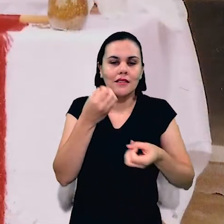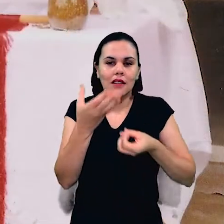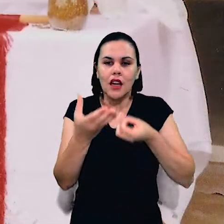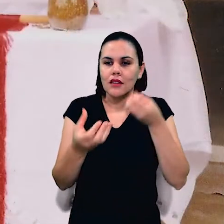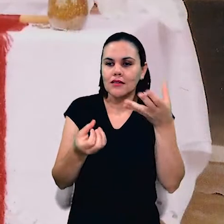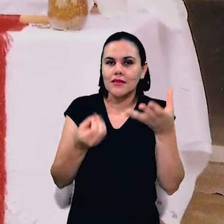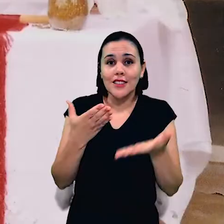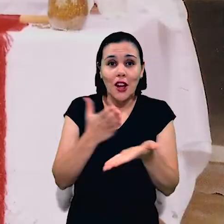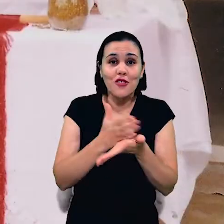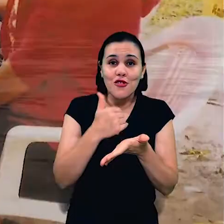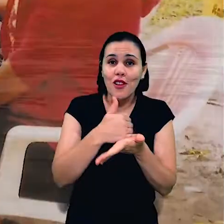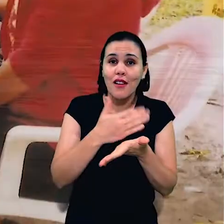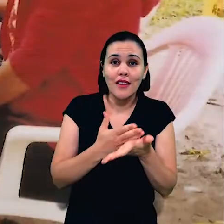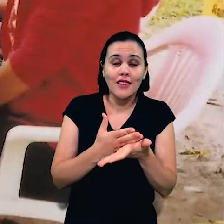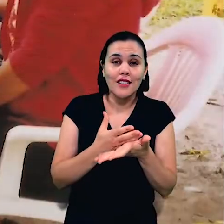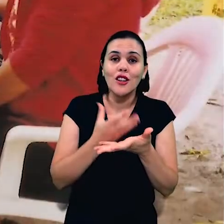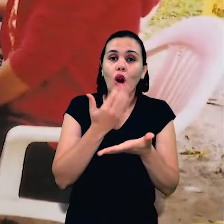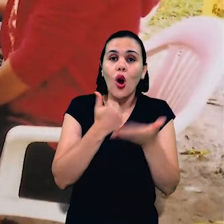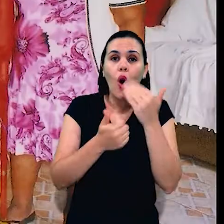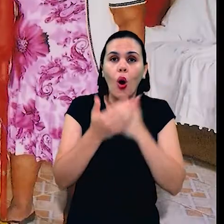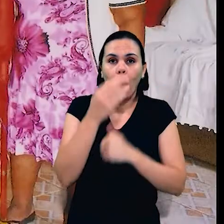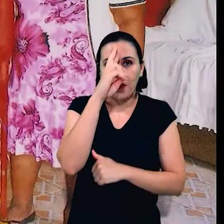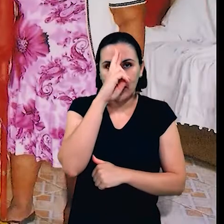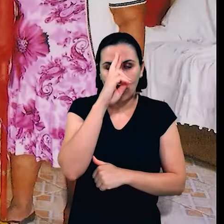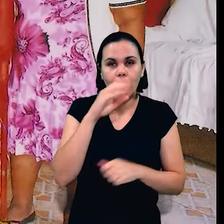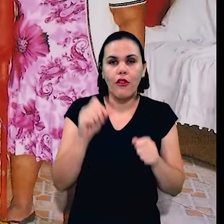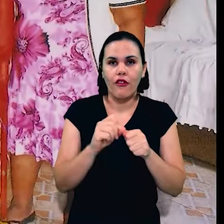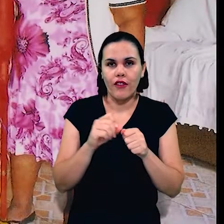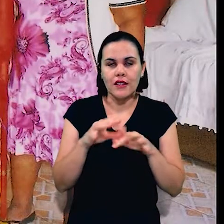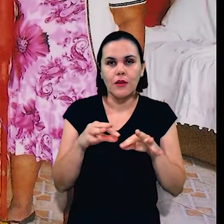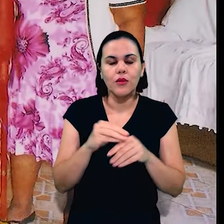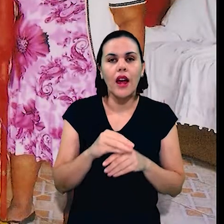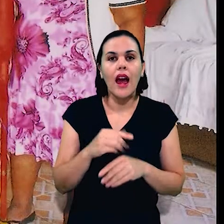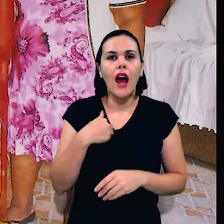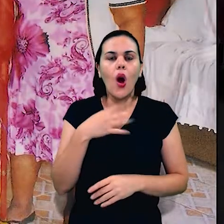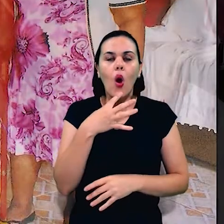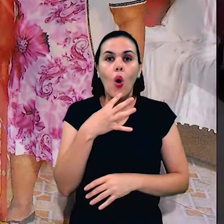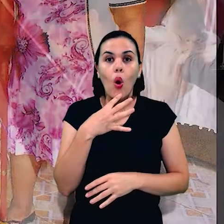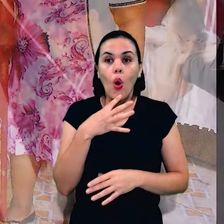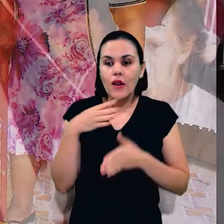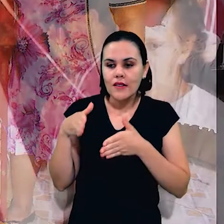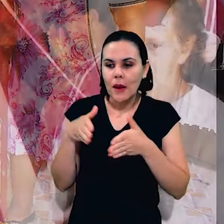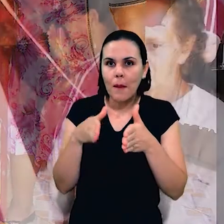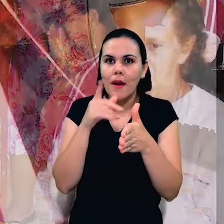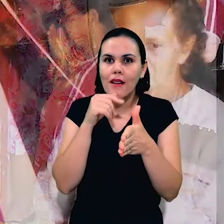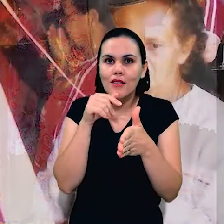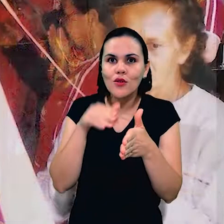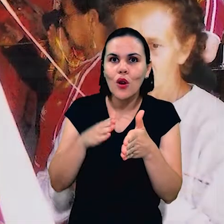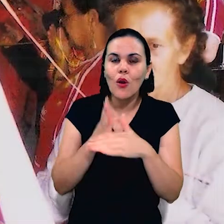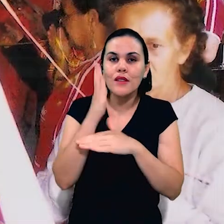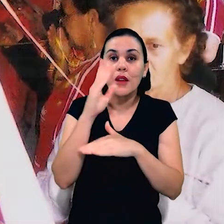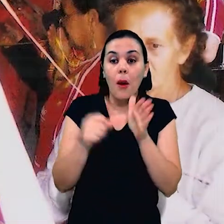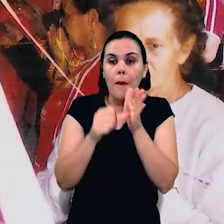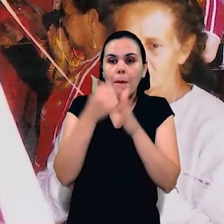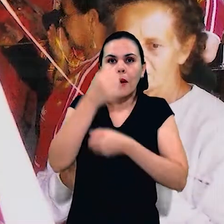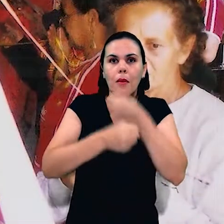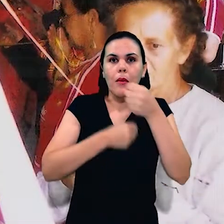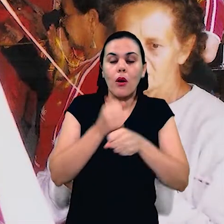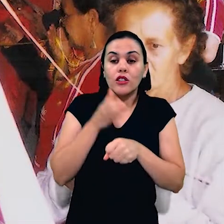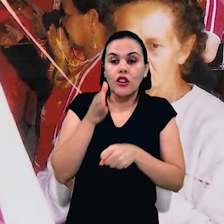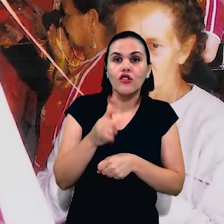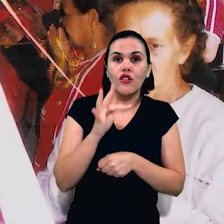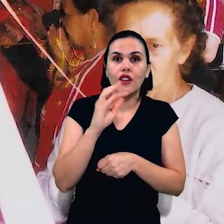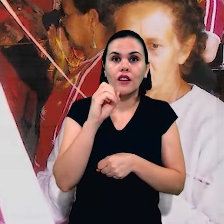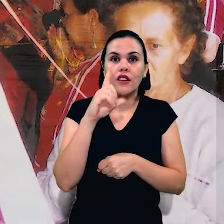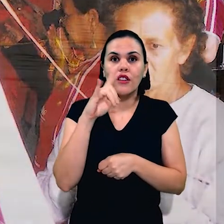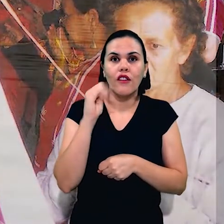partilhada com o almoço que fazemos lá com todos. Fui conhecer o bairro do Rio Acima justamente quando nós fomos no primeiro ano com a Folia do Divino